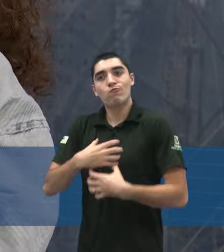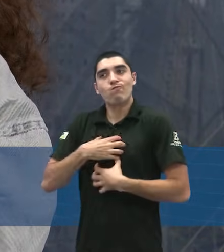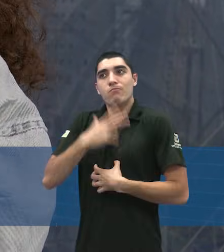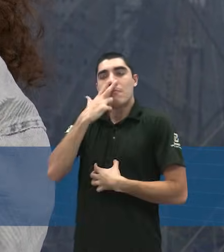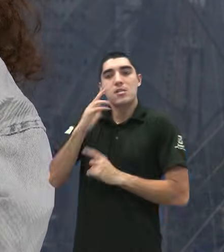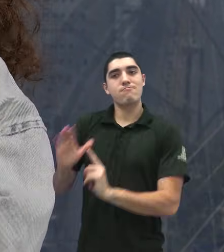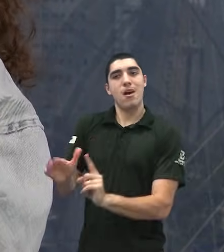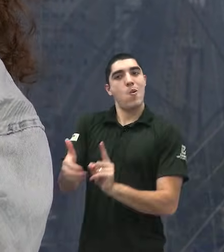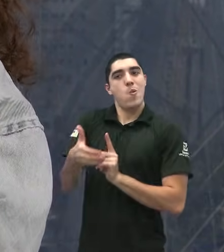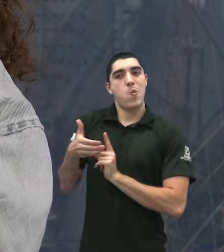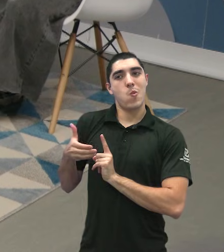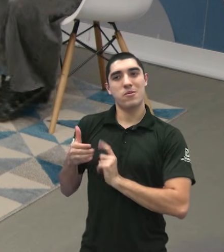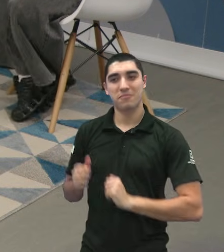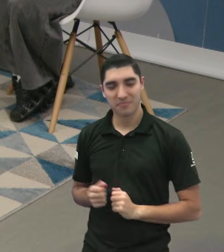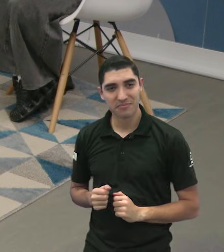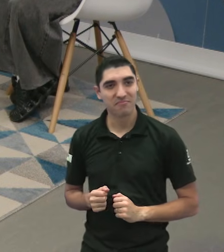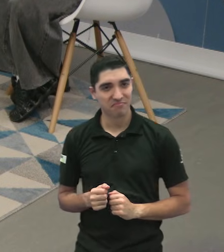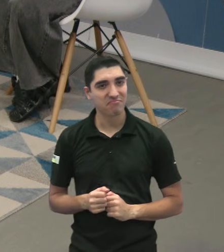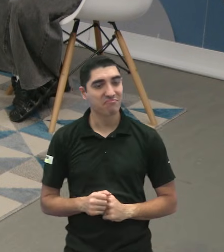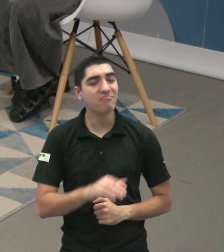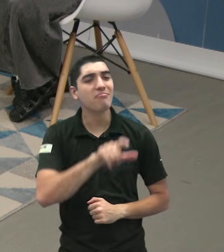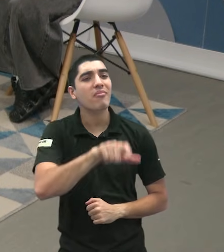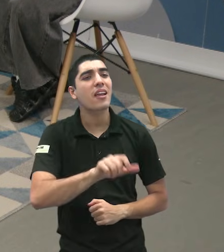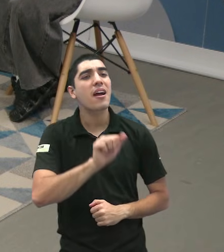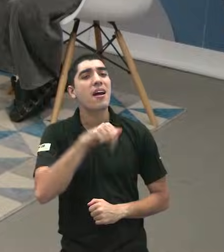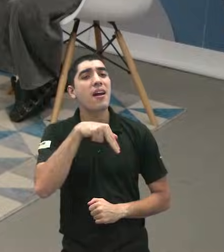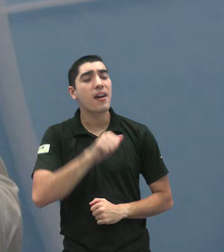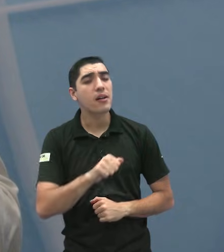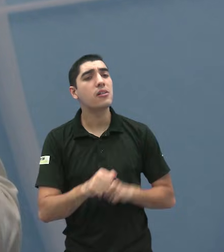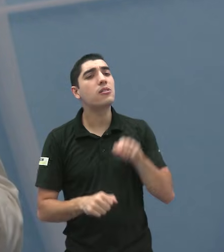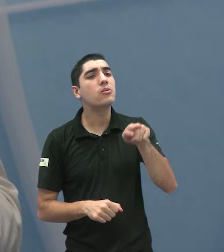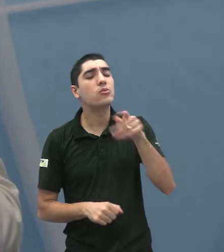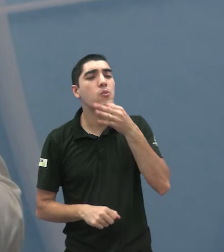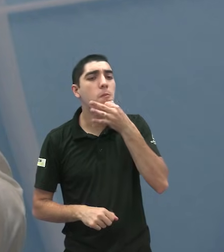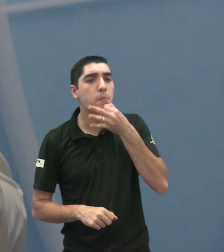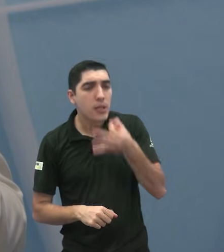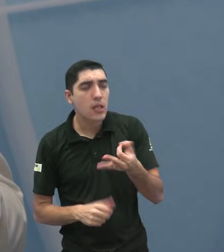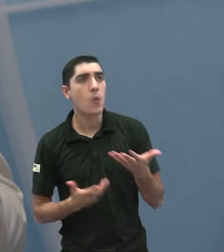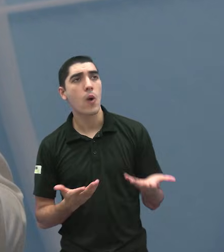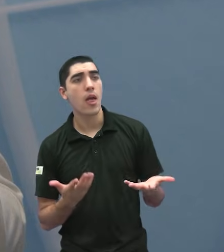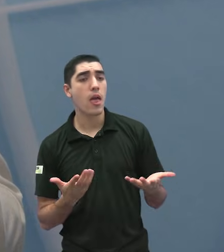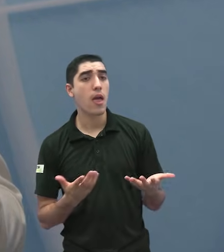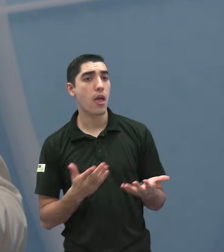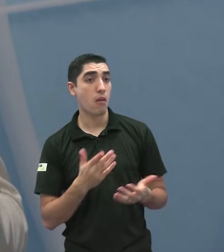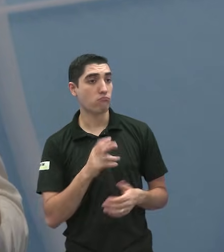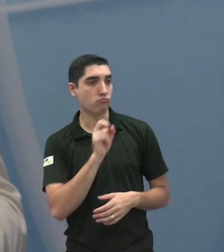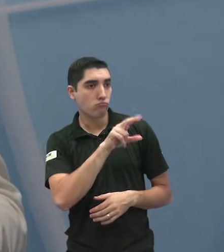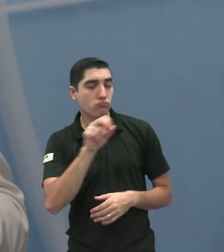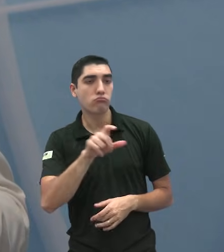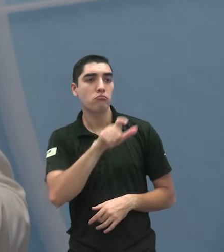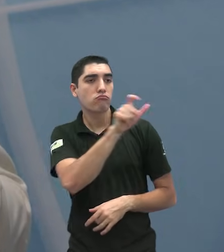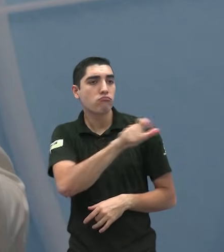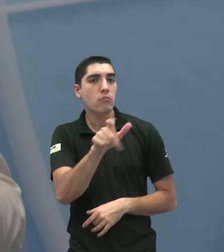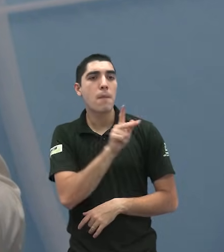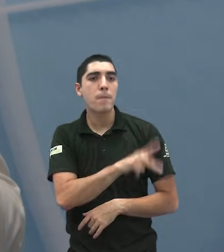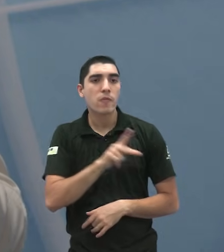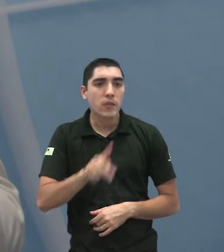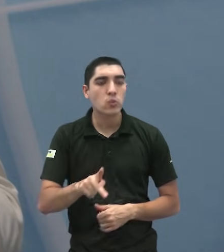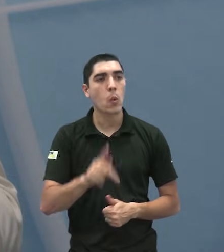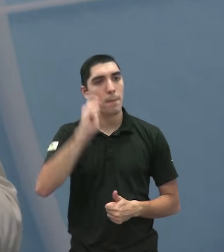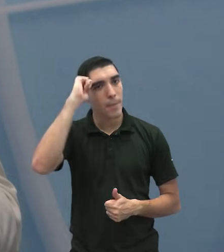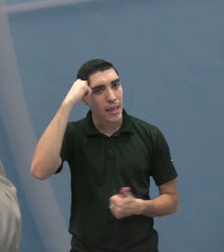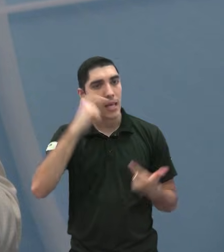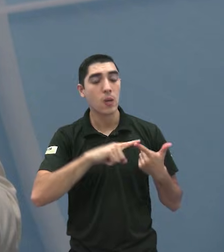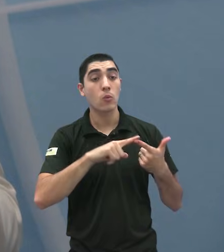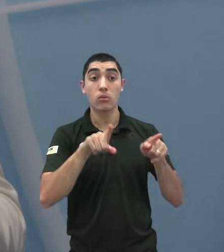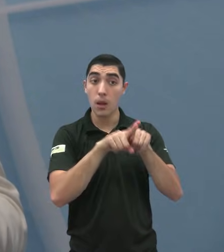sentir abraçado. Sim. Ana Maria, como você enxerga, né, a questão do aumento de professores e